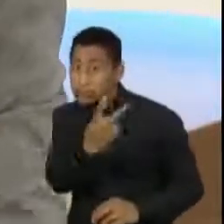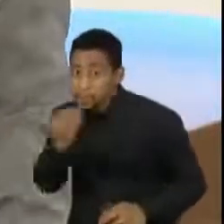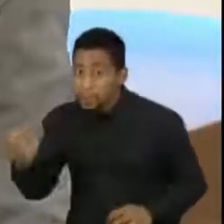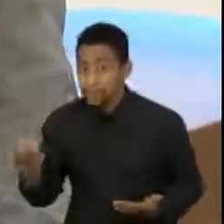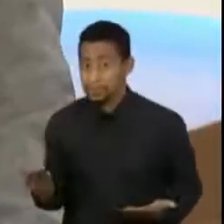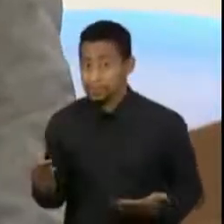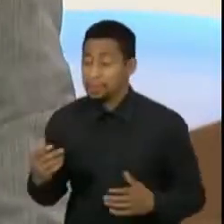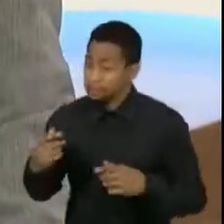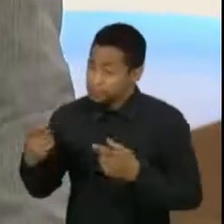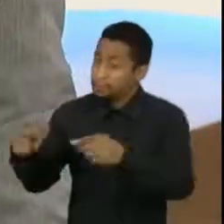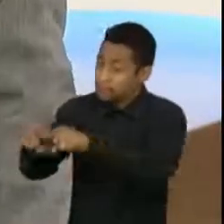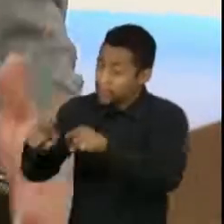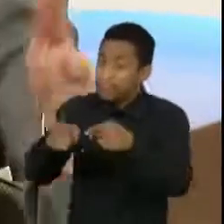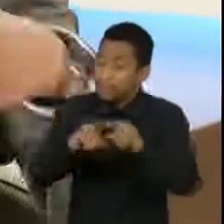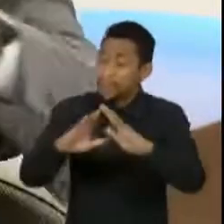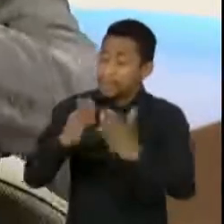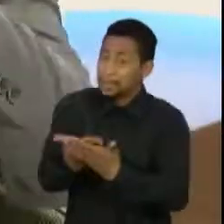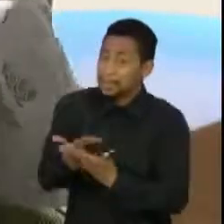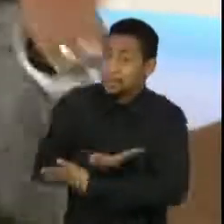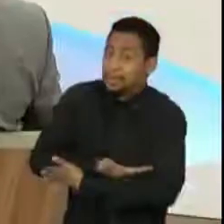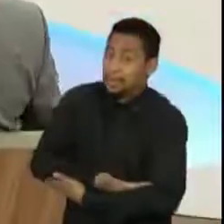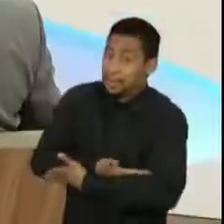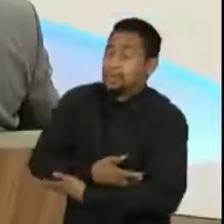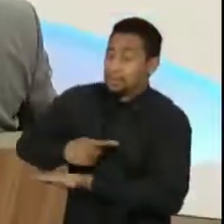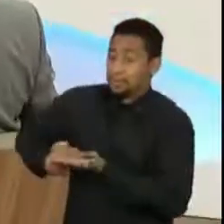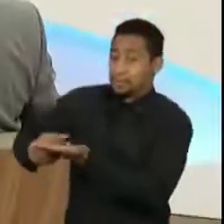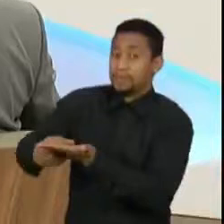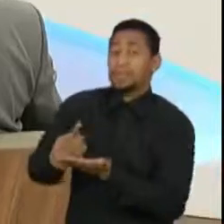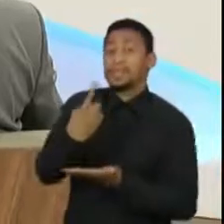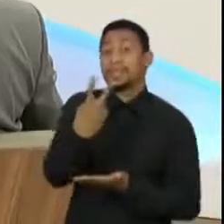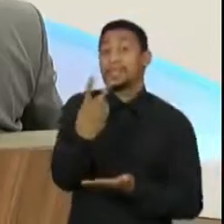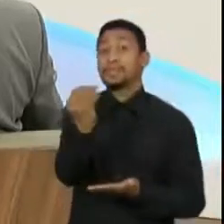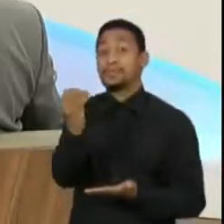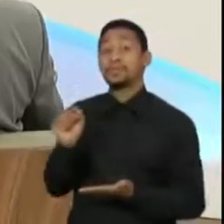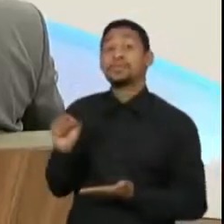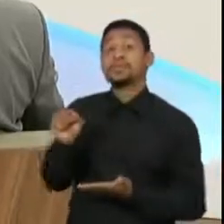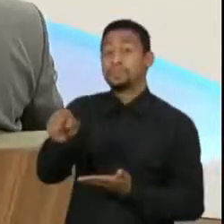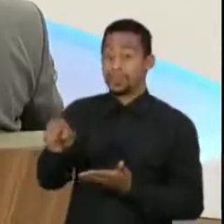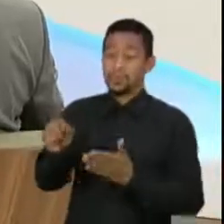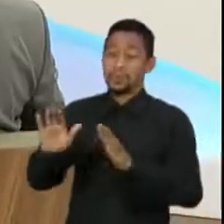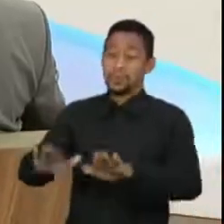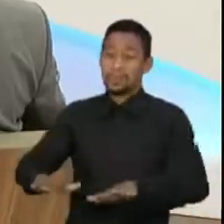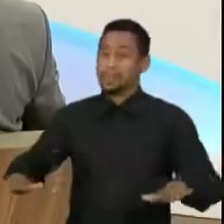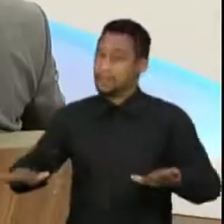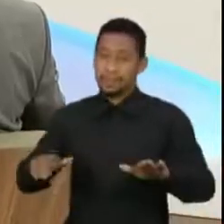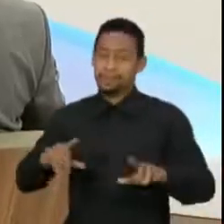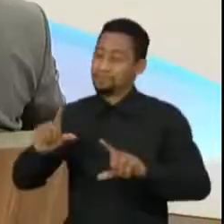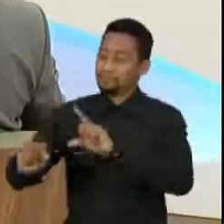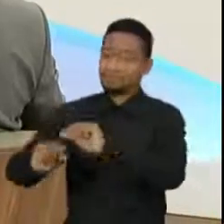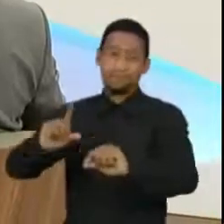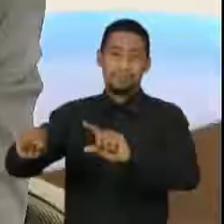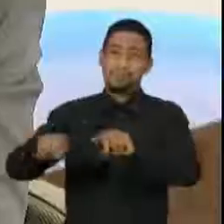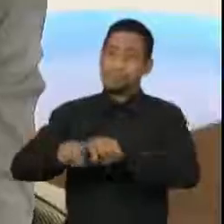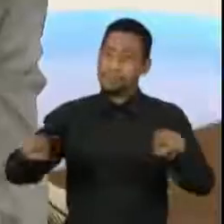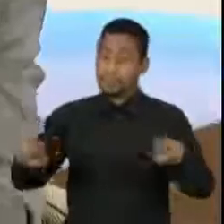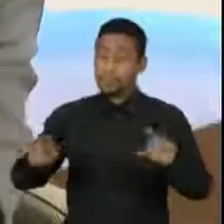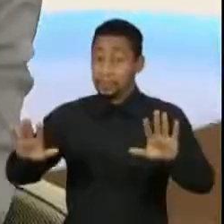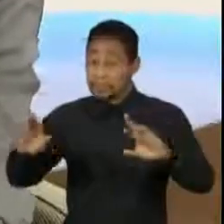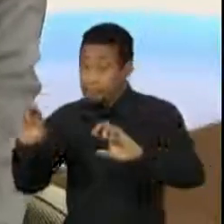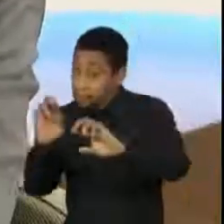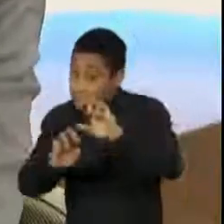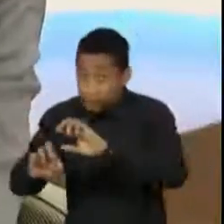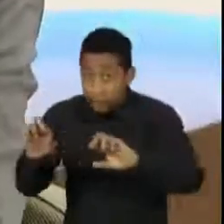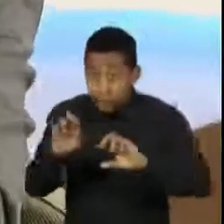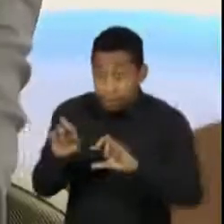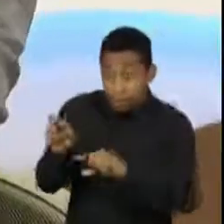das conveniadas, até por conta chegou um momento que já 120 mil crianças fora das creches. Agora, o sistema de fiscalização tem